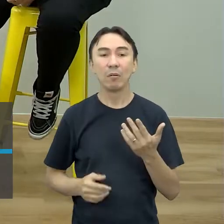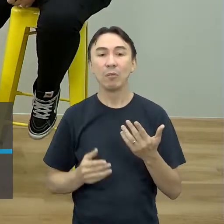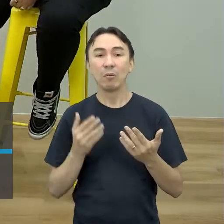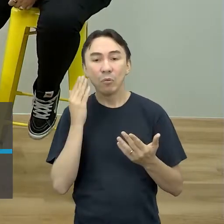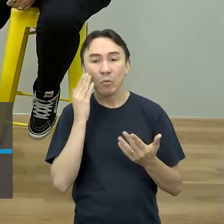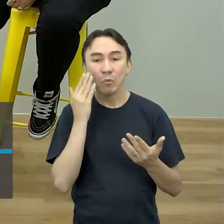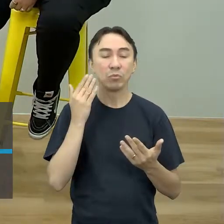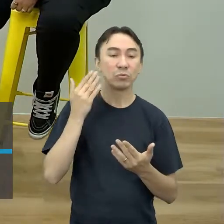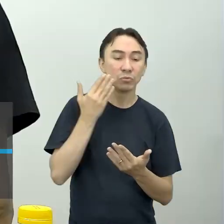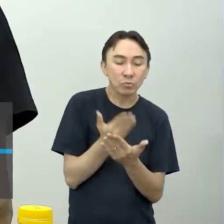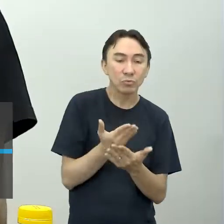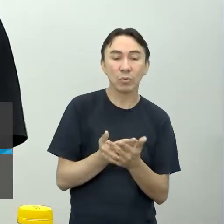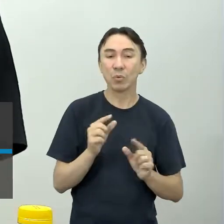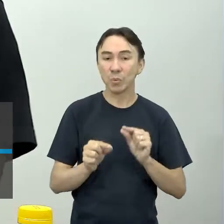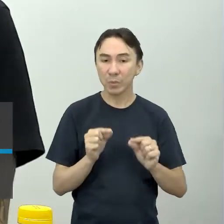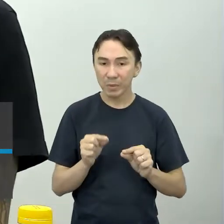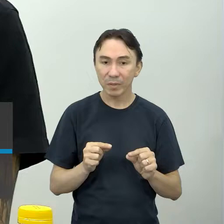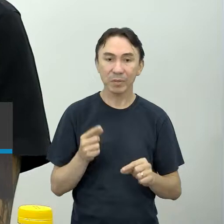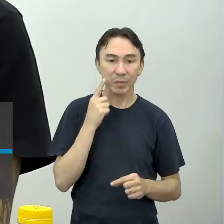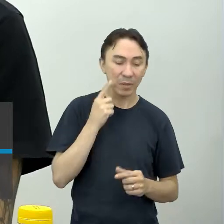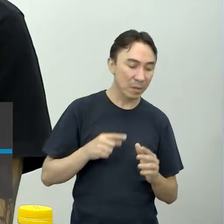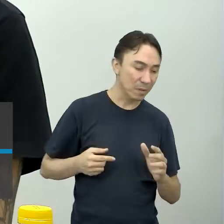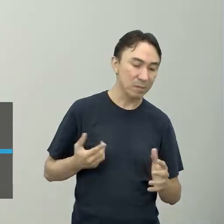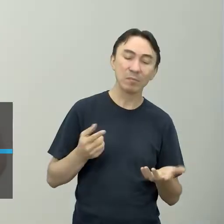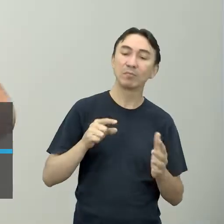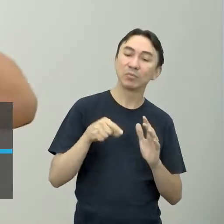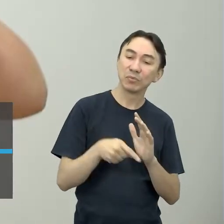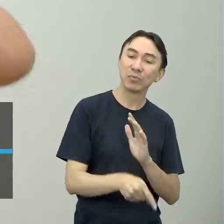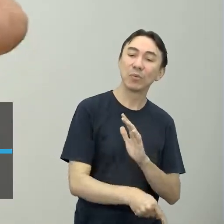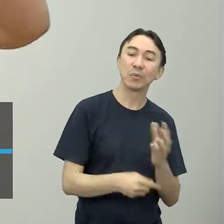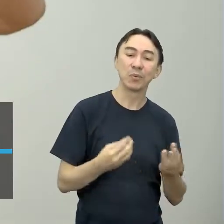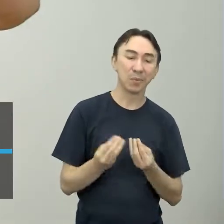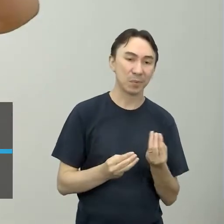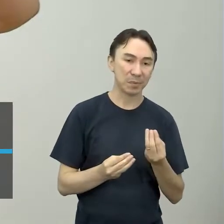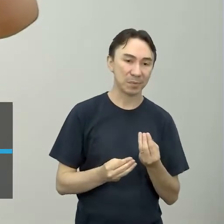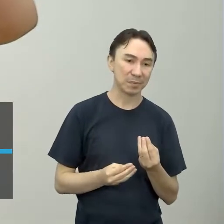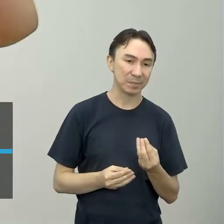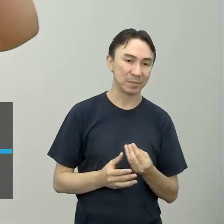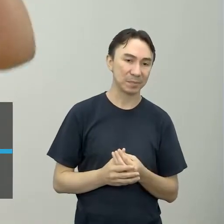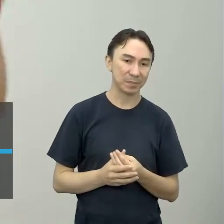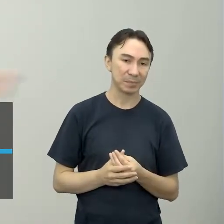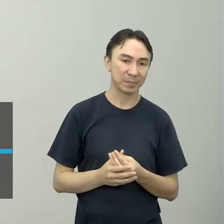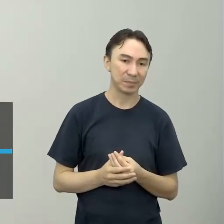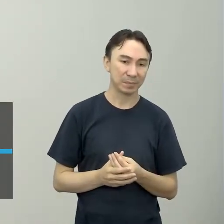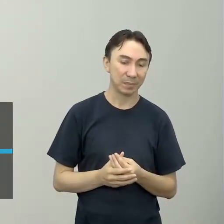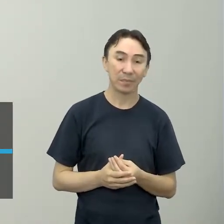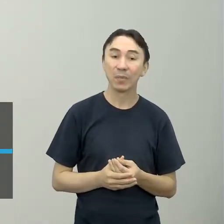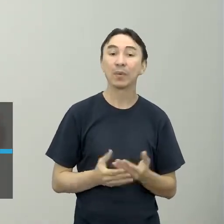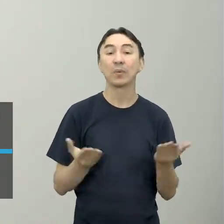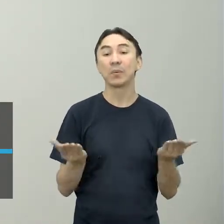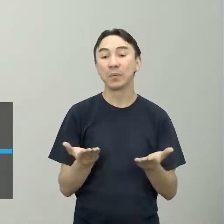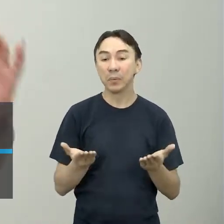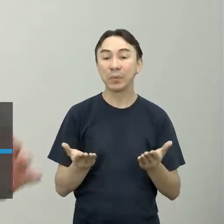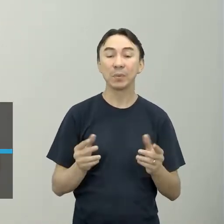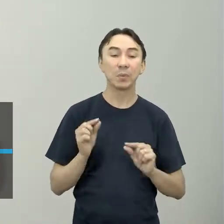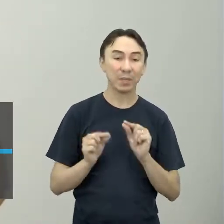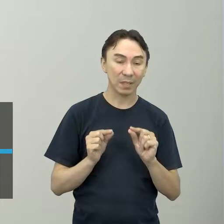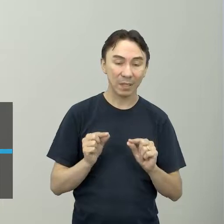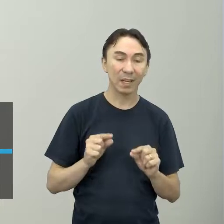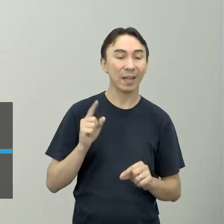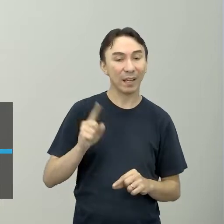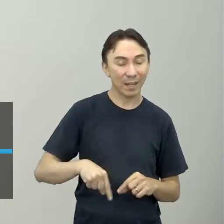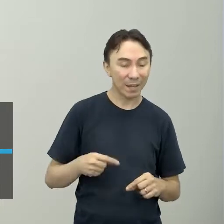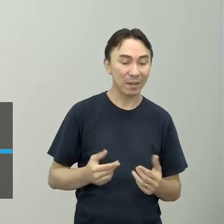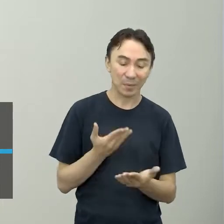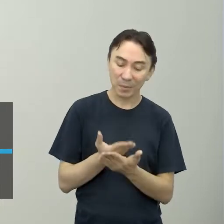ver como tudo engloba, como que funciona o aprofundamento. É tipo spoiler alert, entendeu? Então aqui é uma aula de spoilers do que